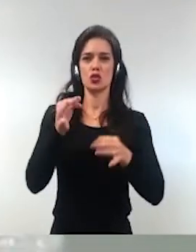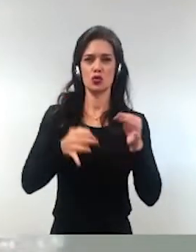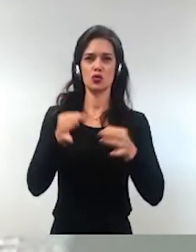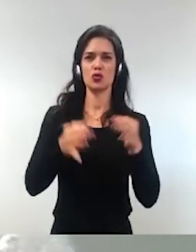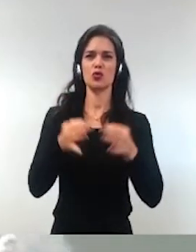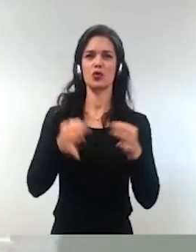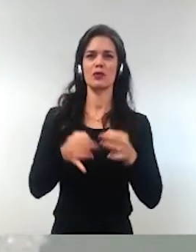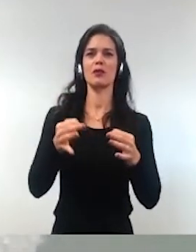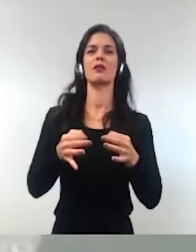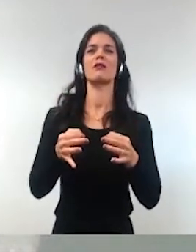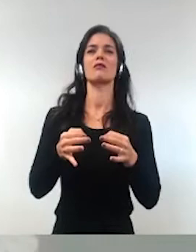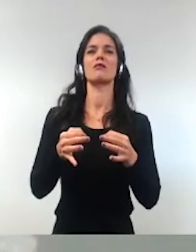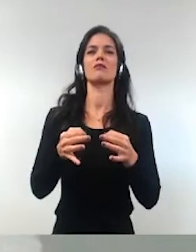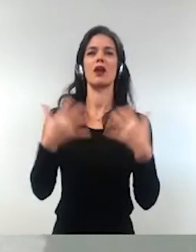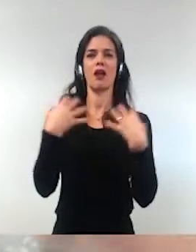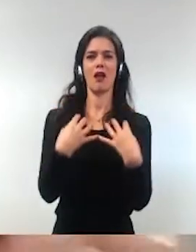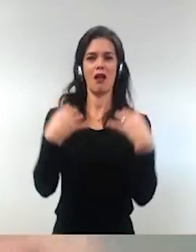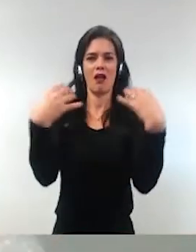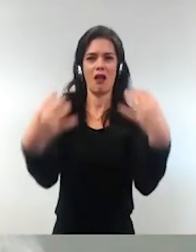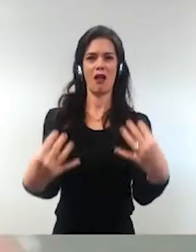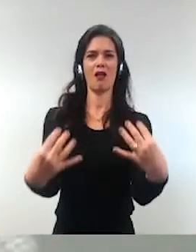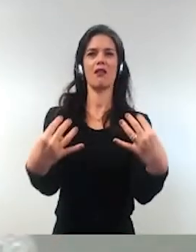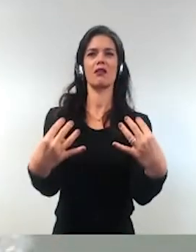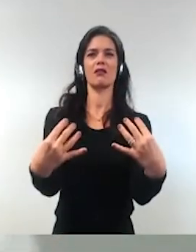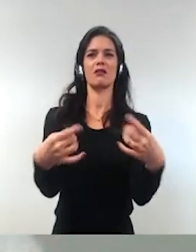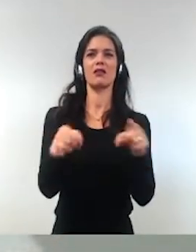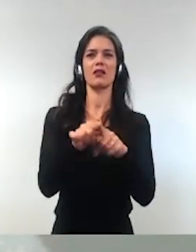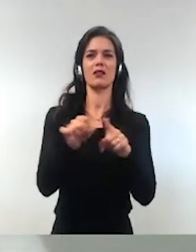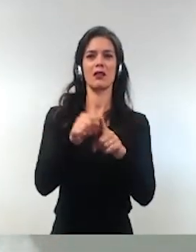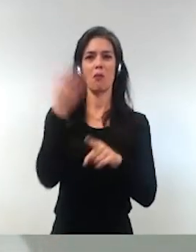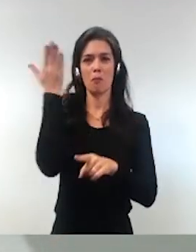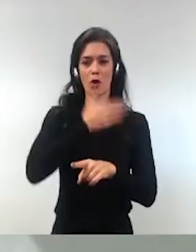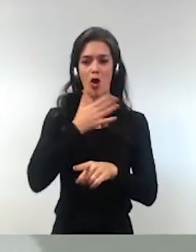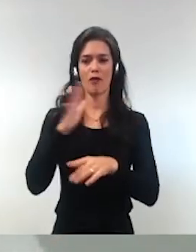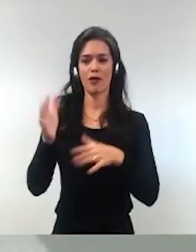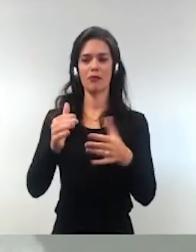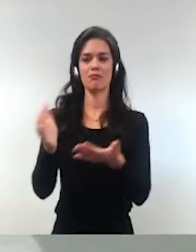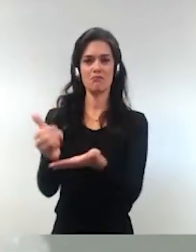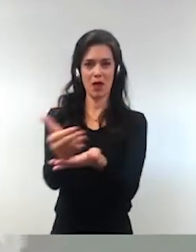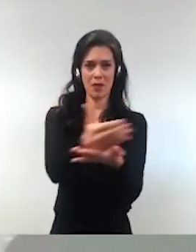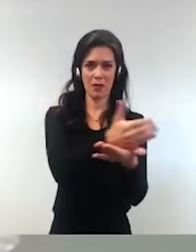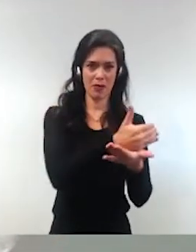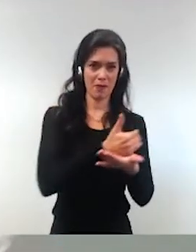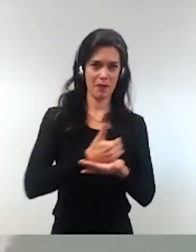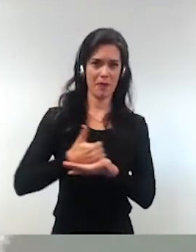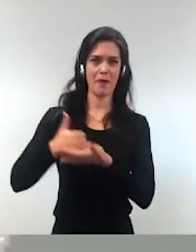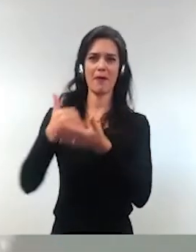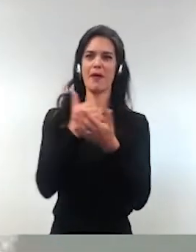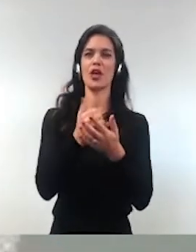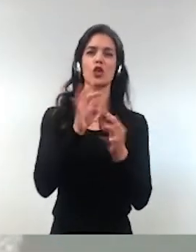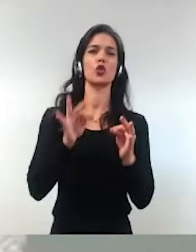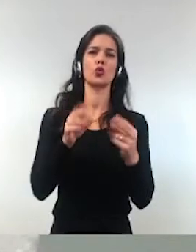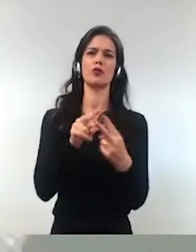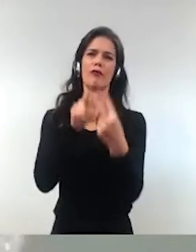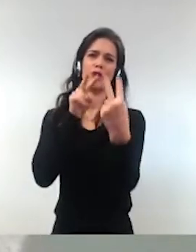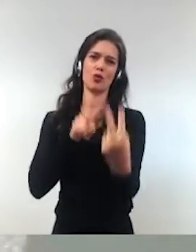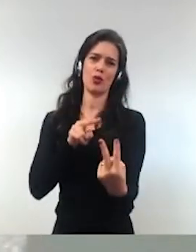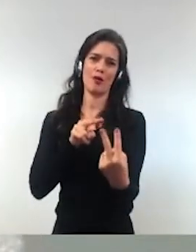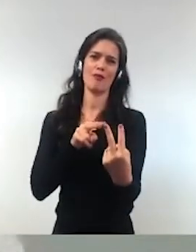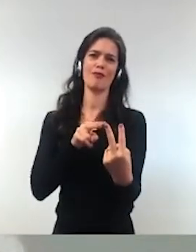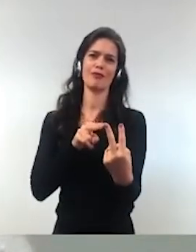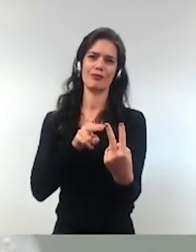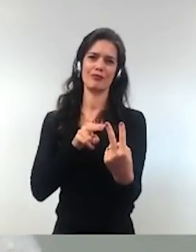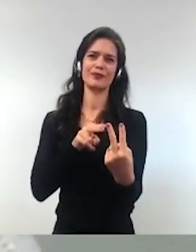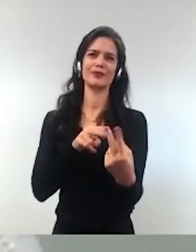virtuais, audiências virtuais, colheita de prova, que é um ponto sensível no aspecto virtual. E num